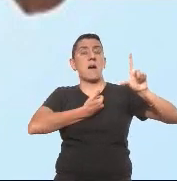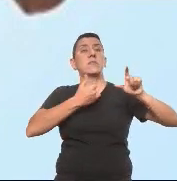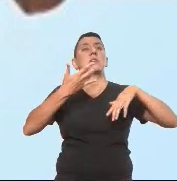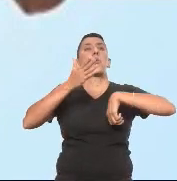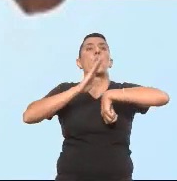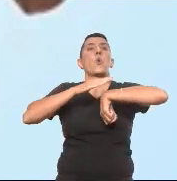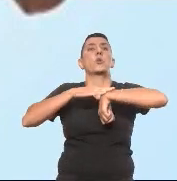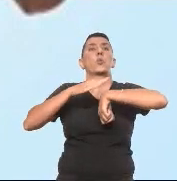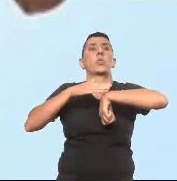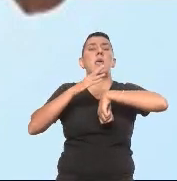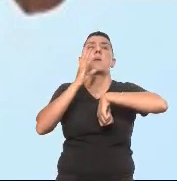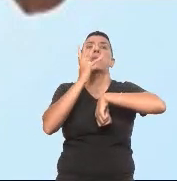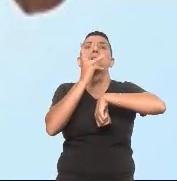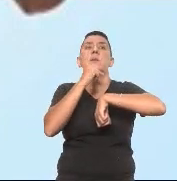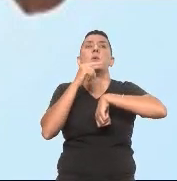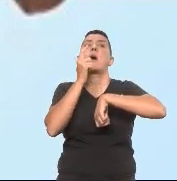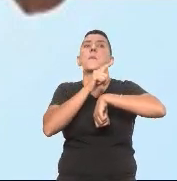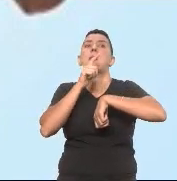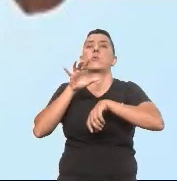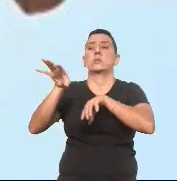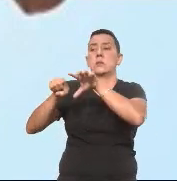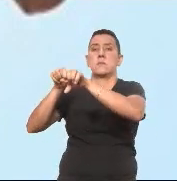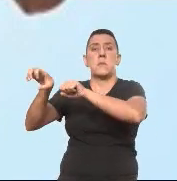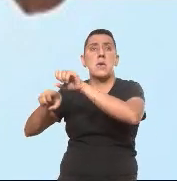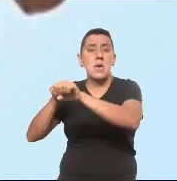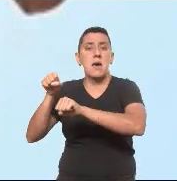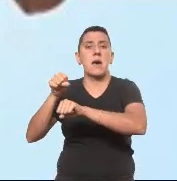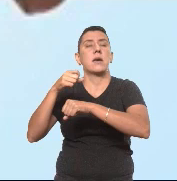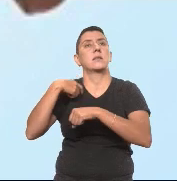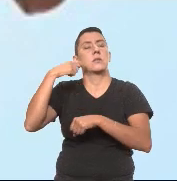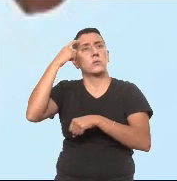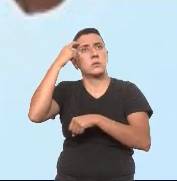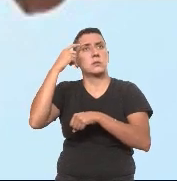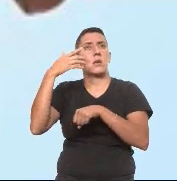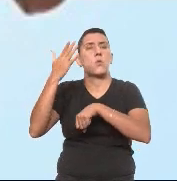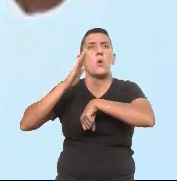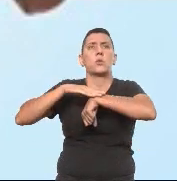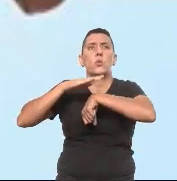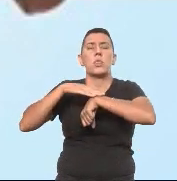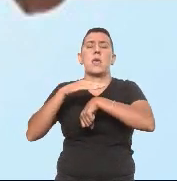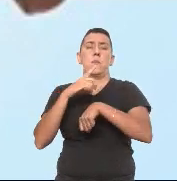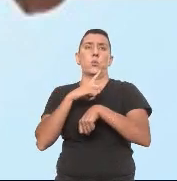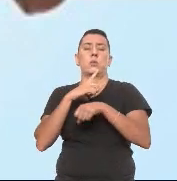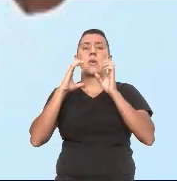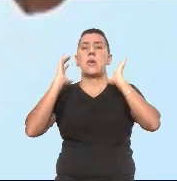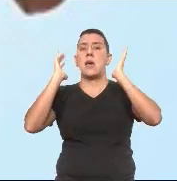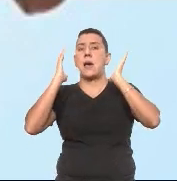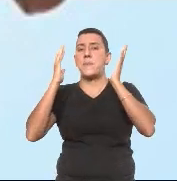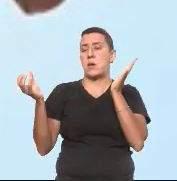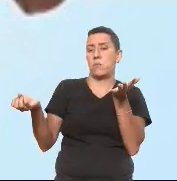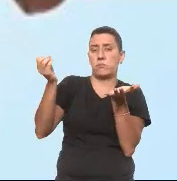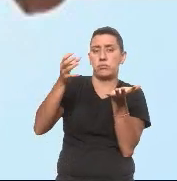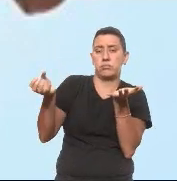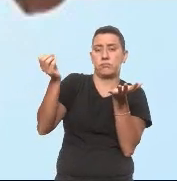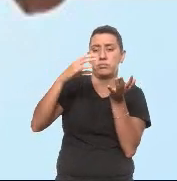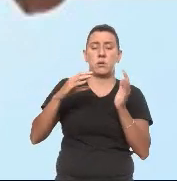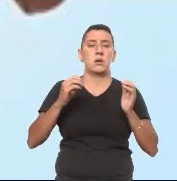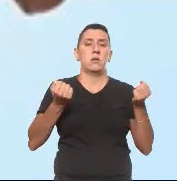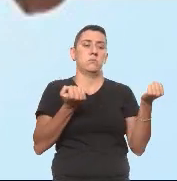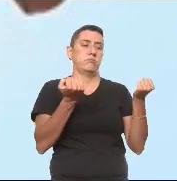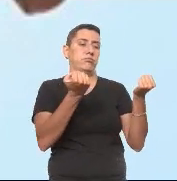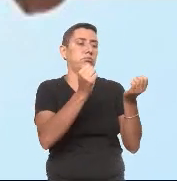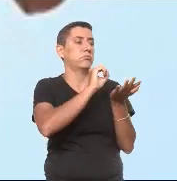organizar minha logística de carregamento dos caminhões e assim por diante entrega no Centro de Distribuição